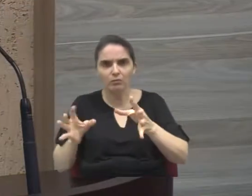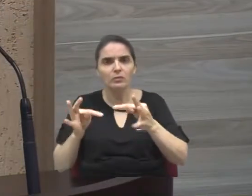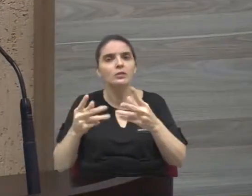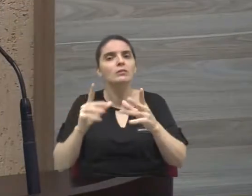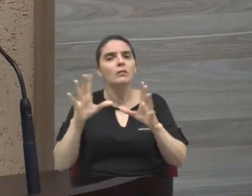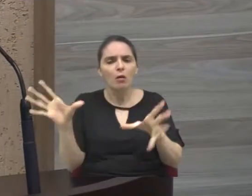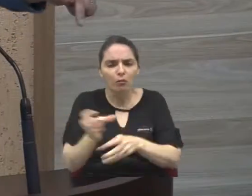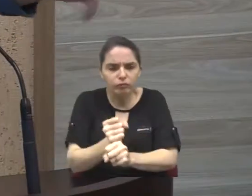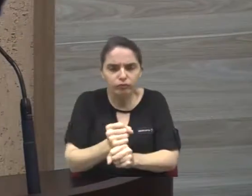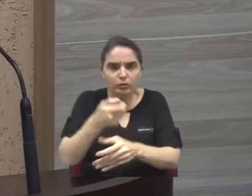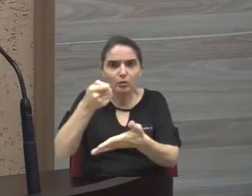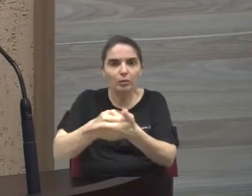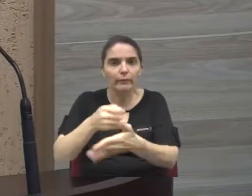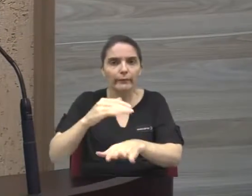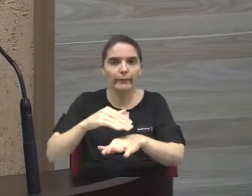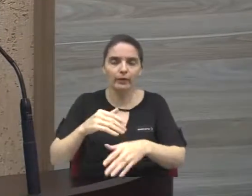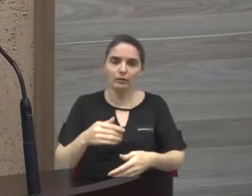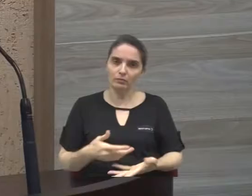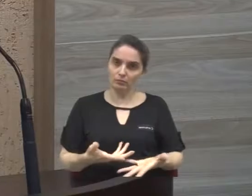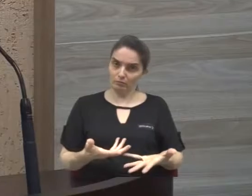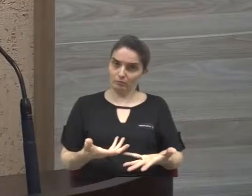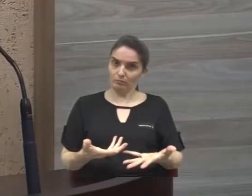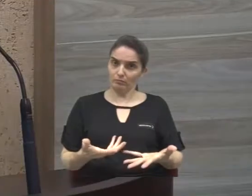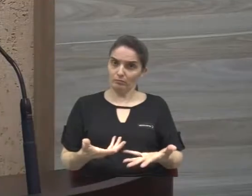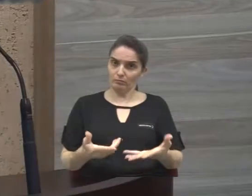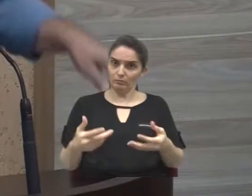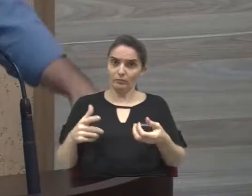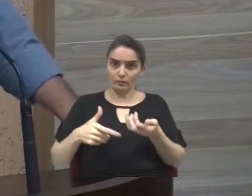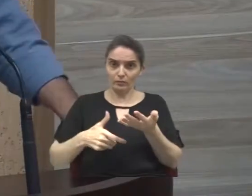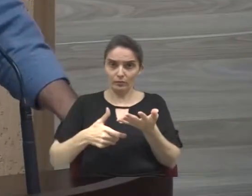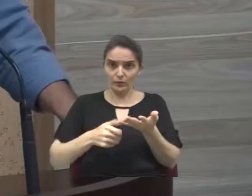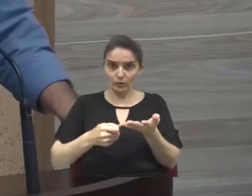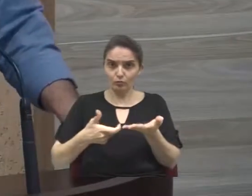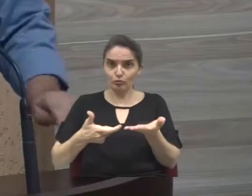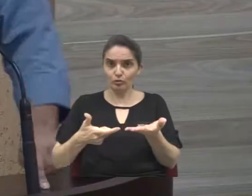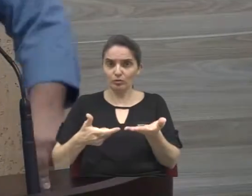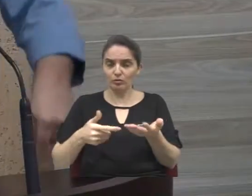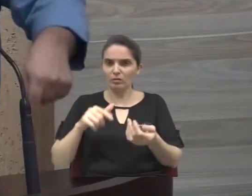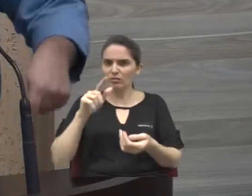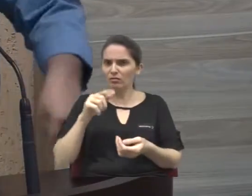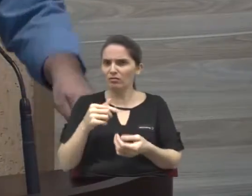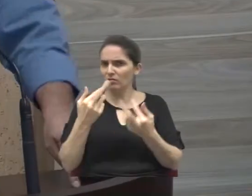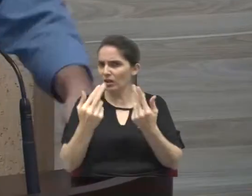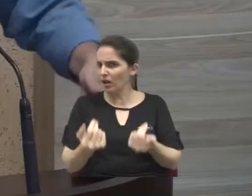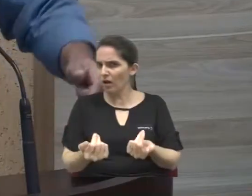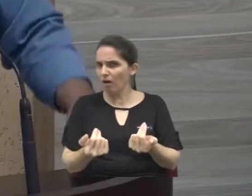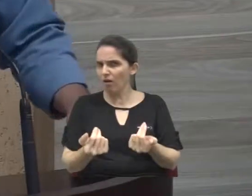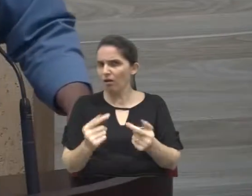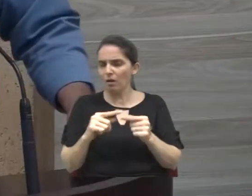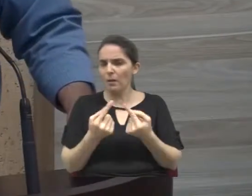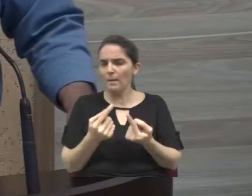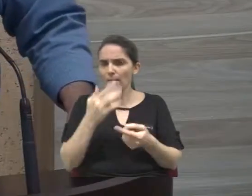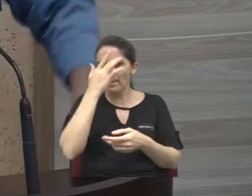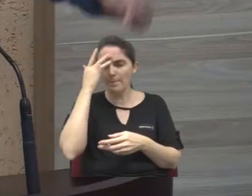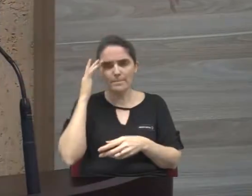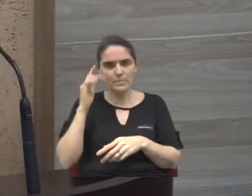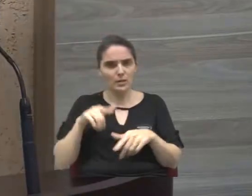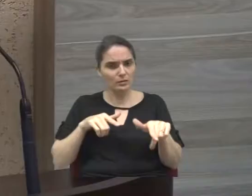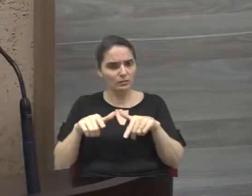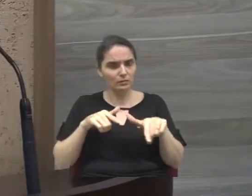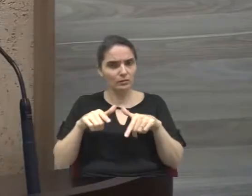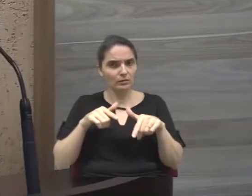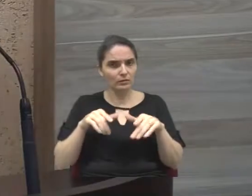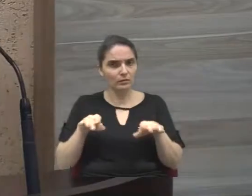que paga os R$ 4,50, é só IPCA. Porque na hora de fazer o reajuste do trabalhador, não põe o borracheiro, porque ele usa também o transporte. Porque não